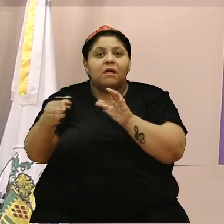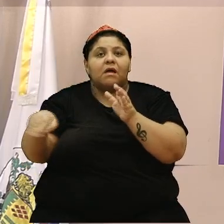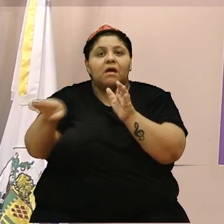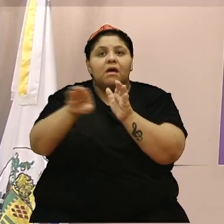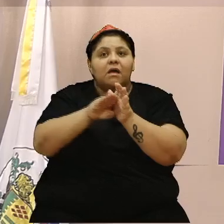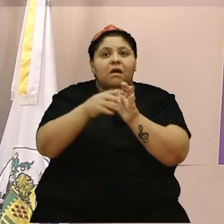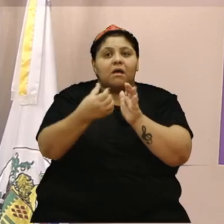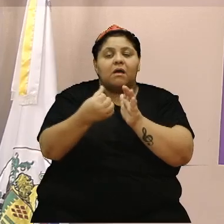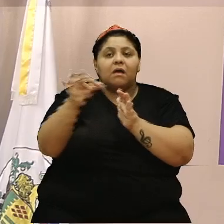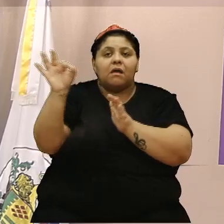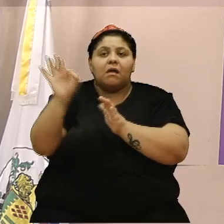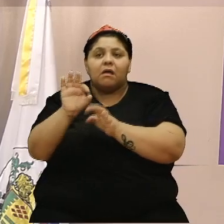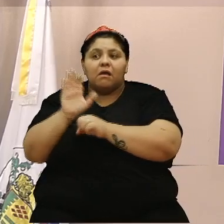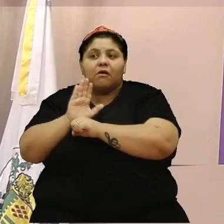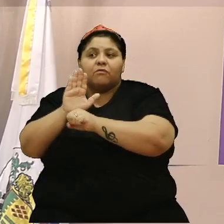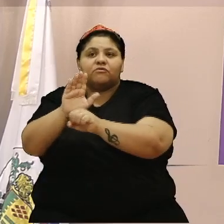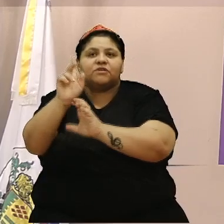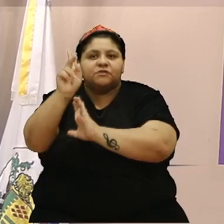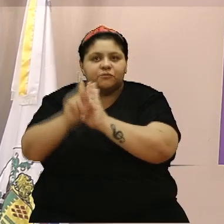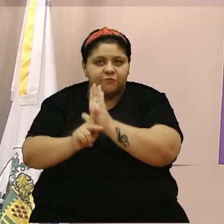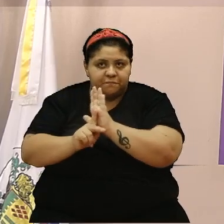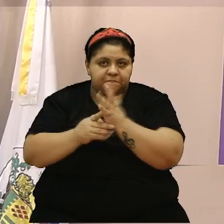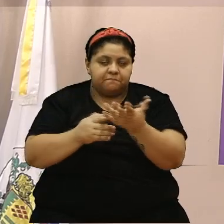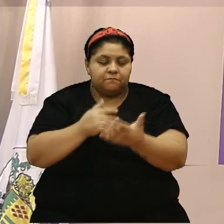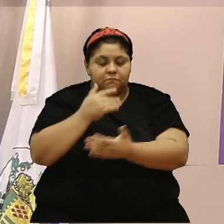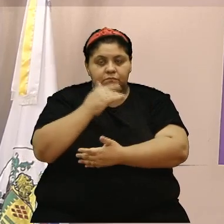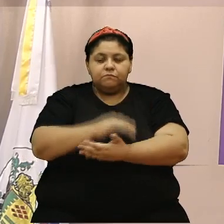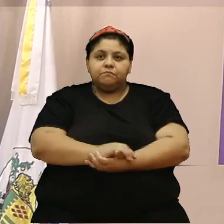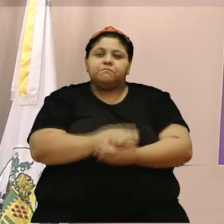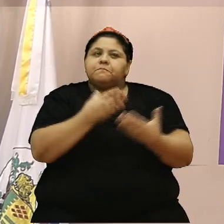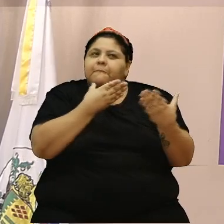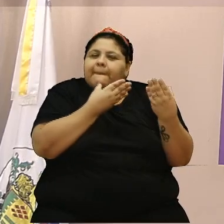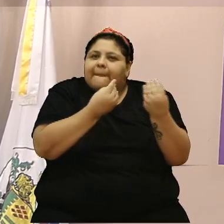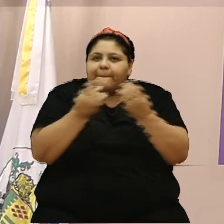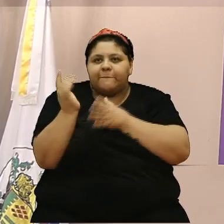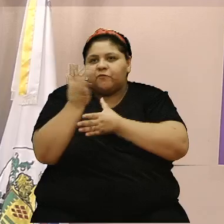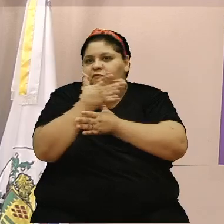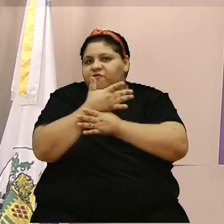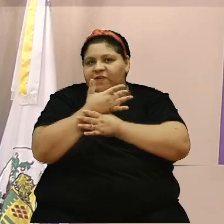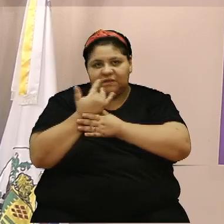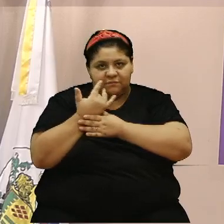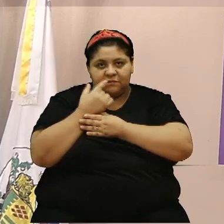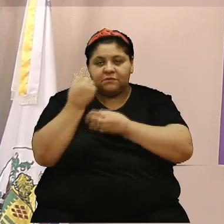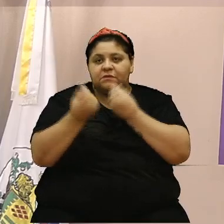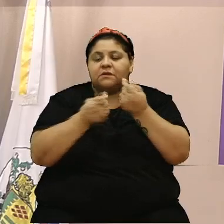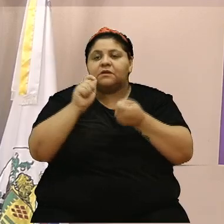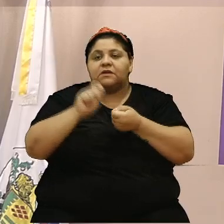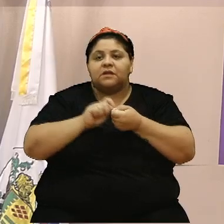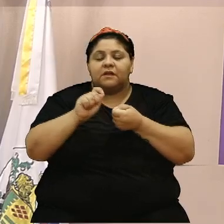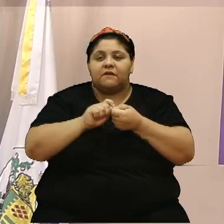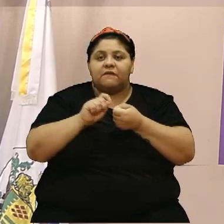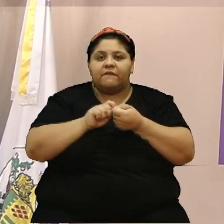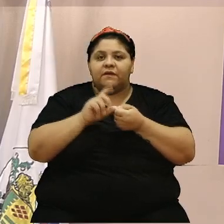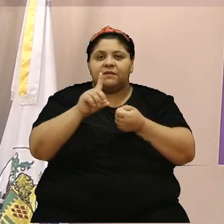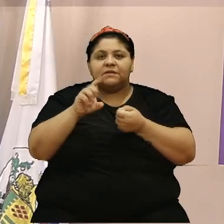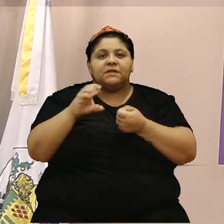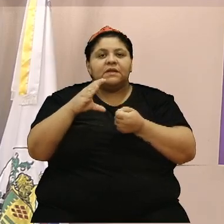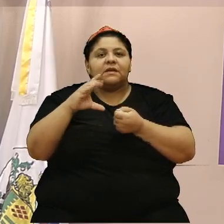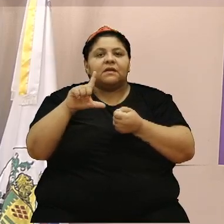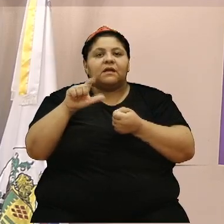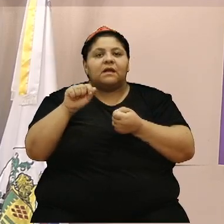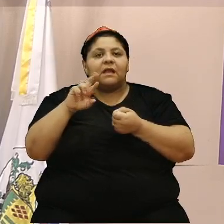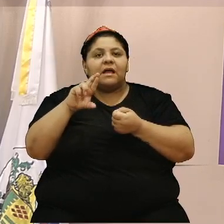para auxiliar esses projetos. E é muito, muito fácil. Quem faz a sua declaração, talvez alguns tenham aqui os